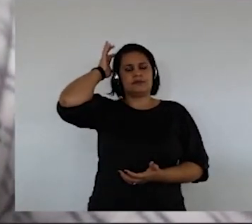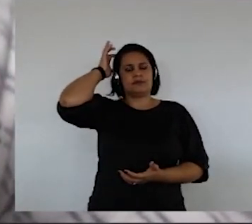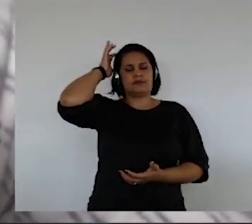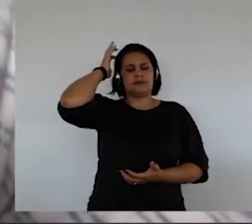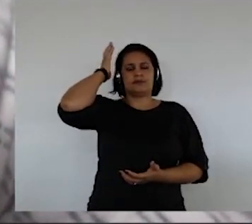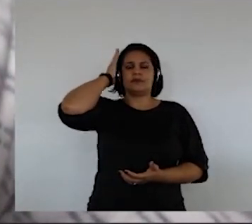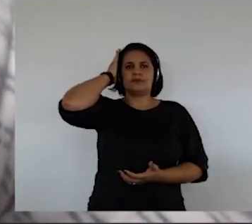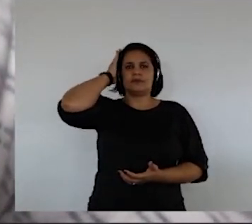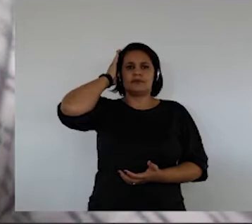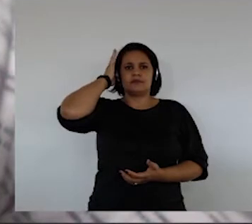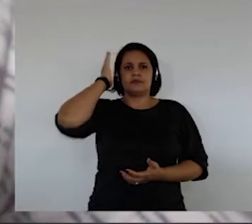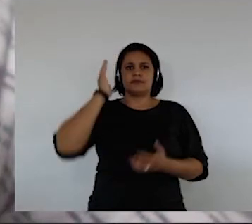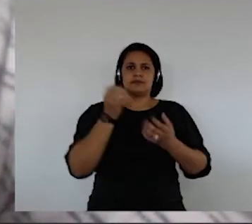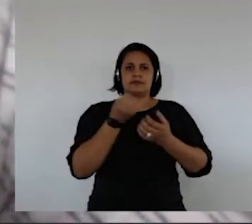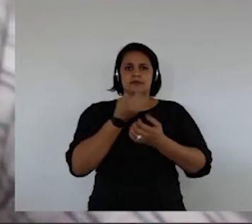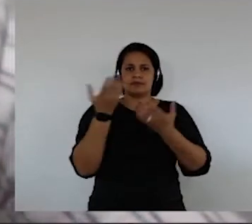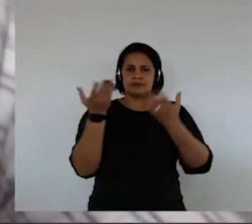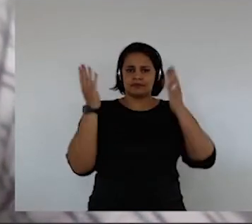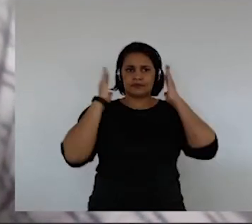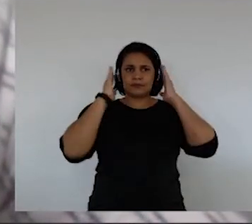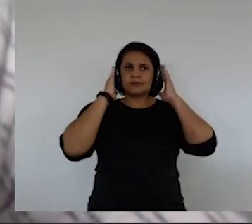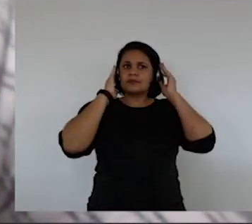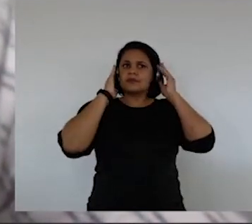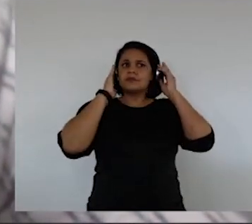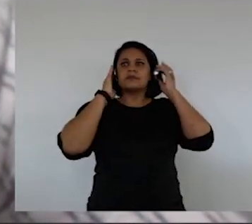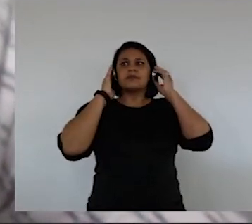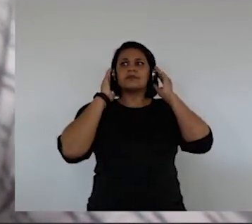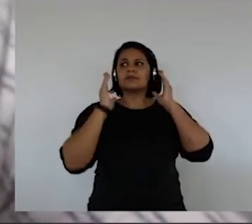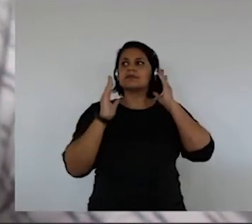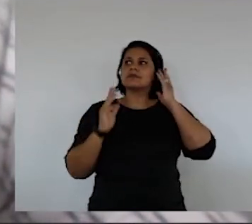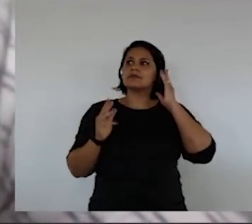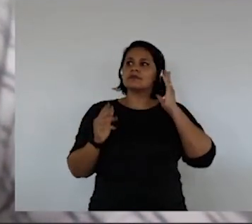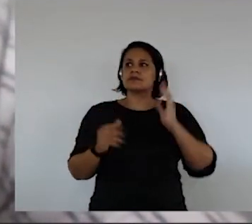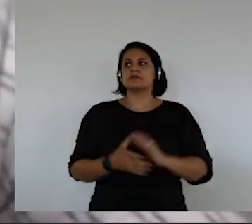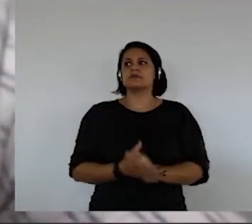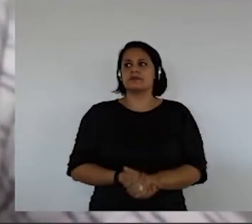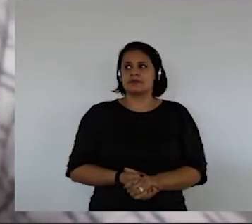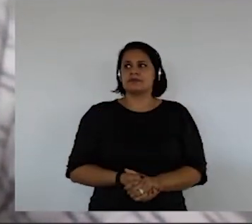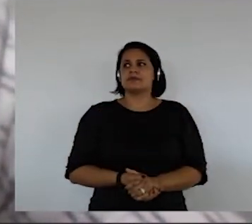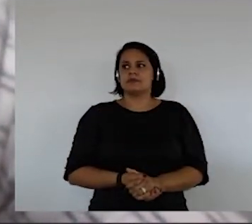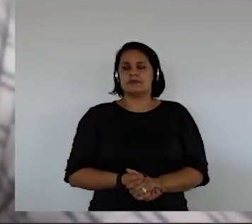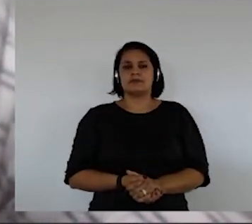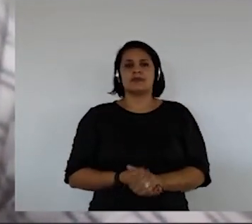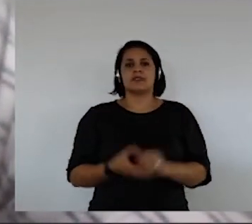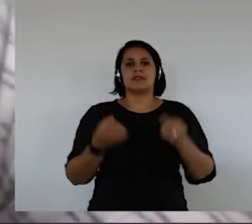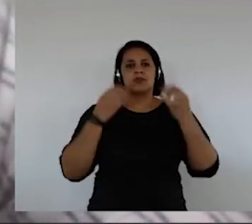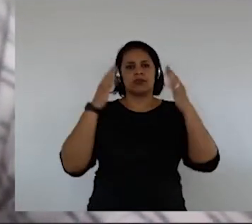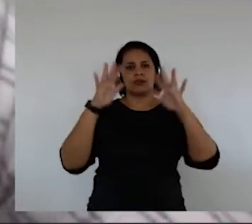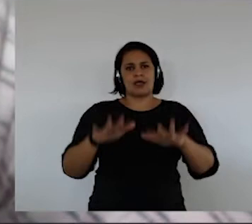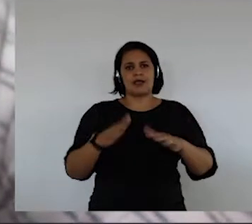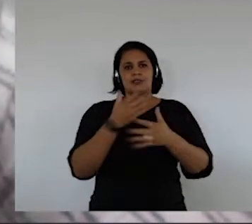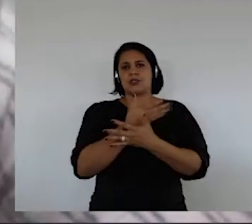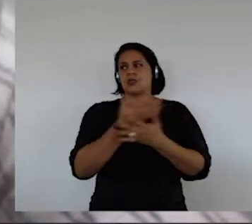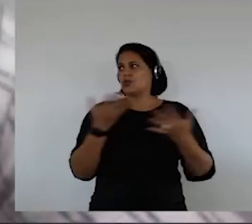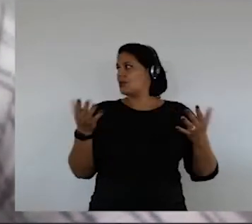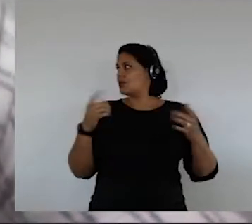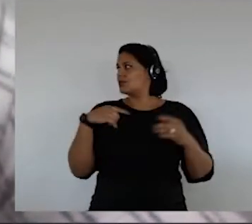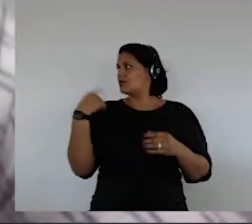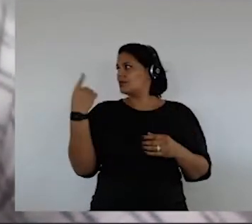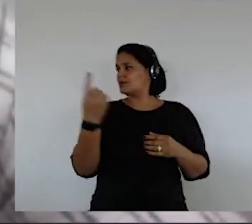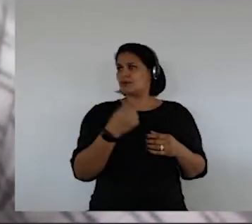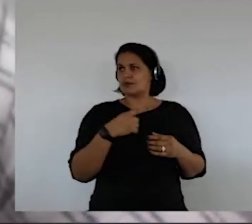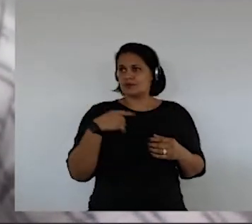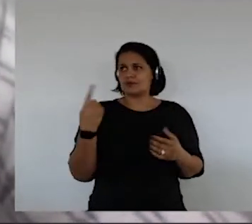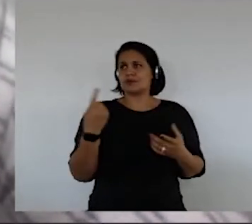vocês, advogadas tão brilhantes. Doutora Daniela, é sempre muito bom estar com você e te ouvir. Doutora Gisela, doutora